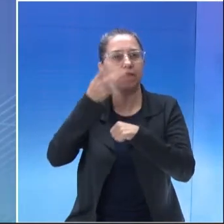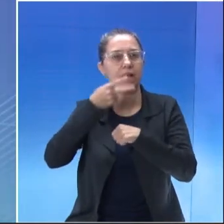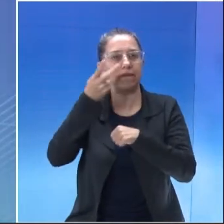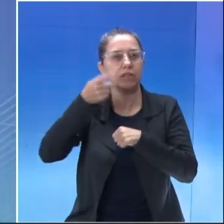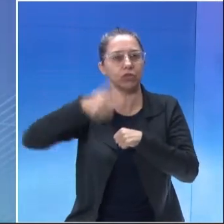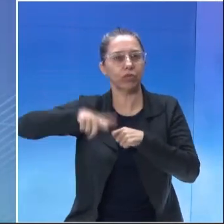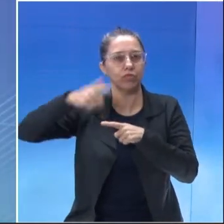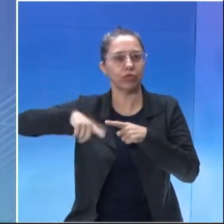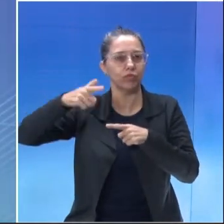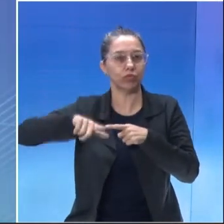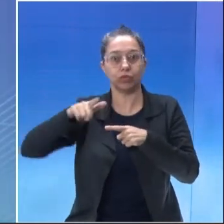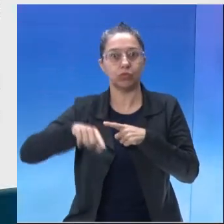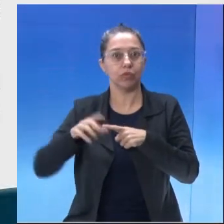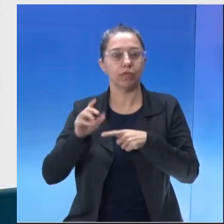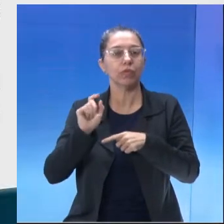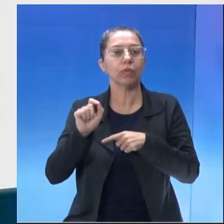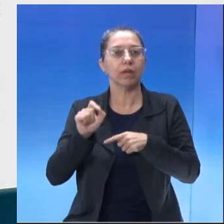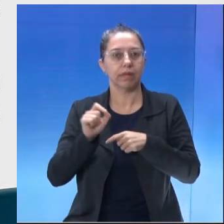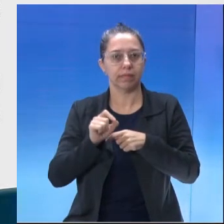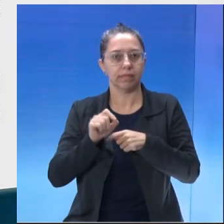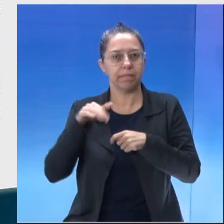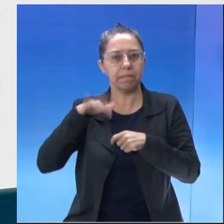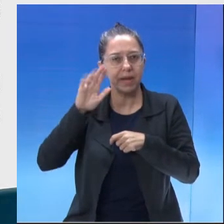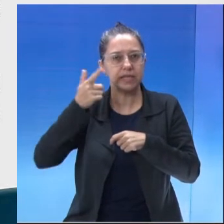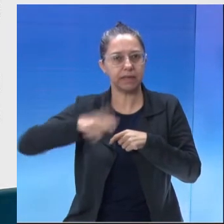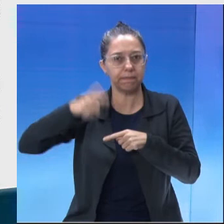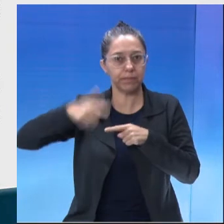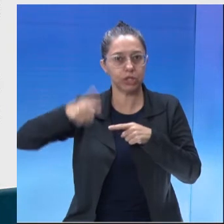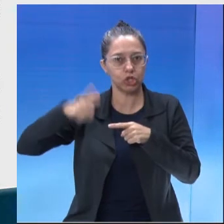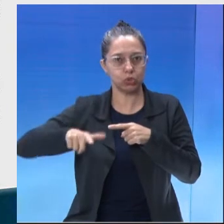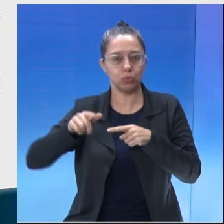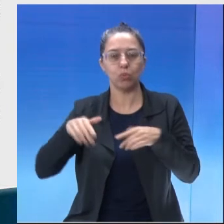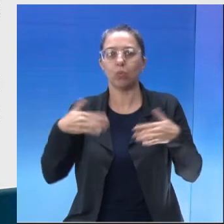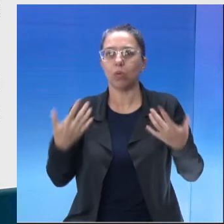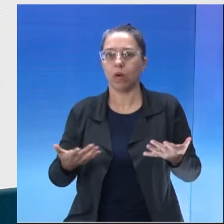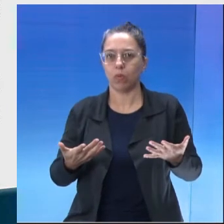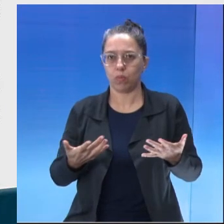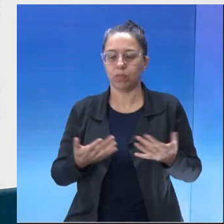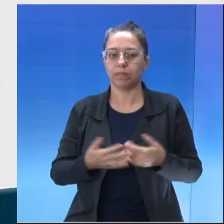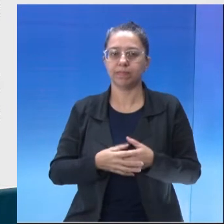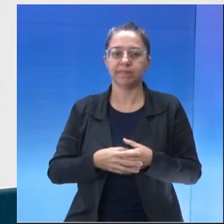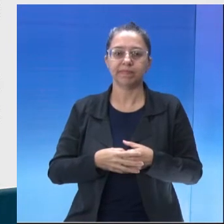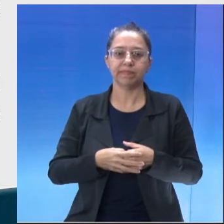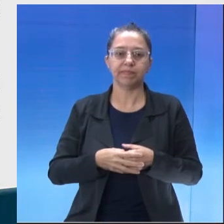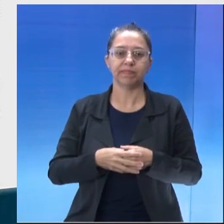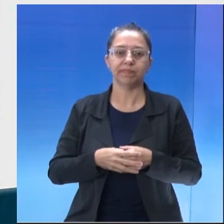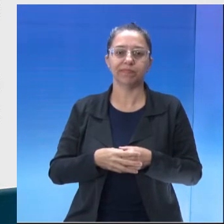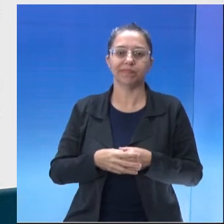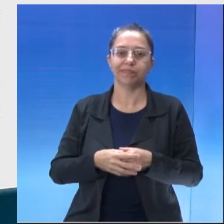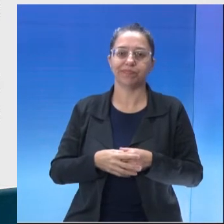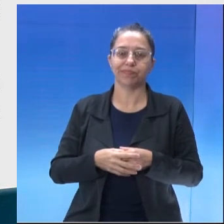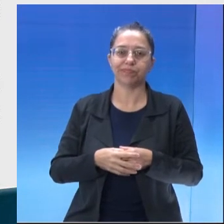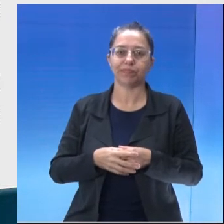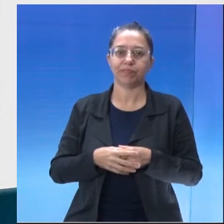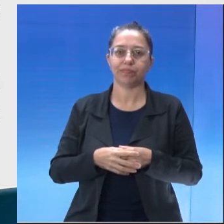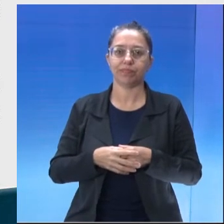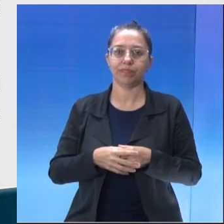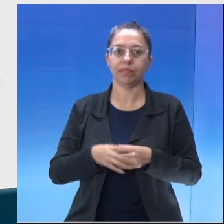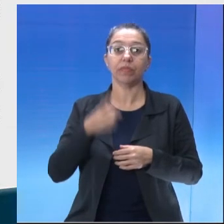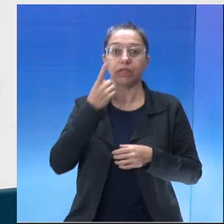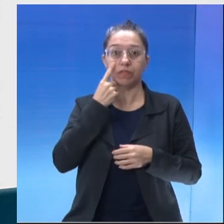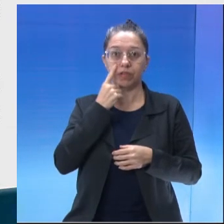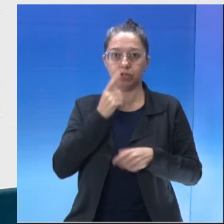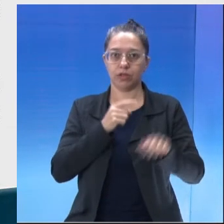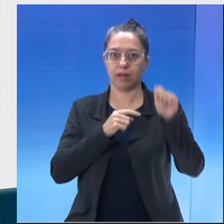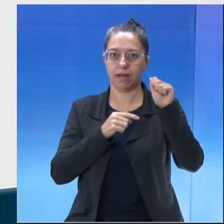que se mais repete? Vamos lá. O que mais se repetiu? Qual a estratégia argumentativa que mais deu ênfase nesse texto? Vamos para a